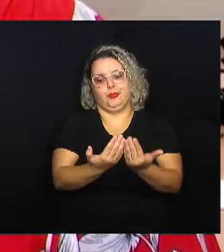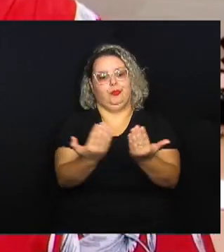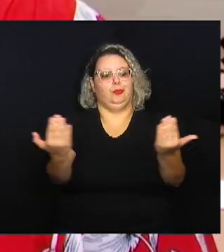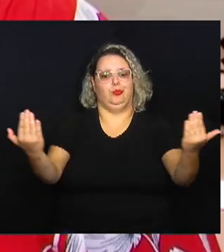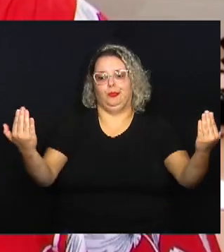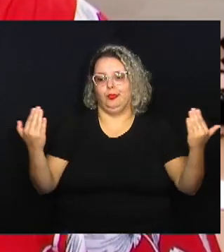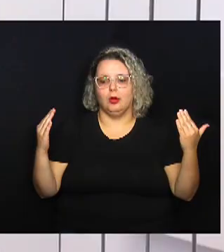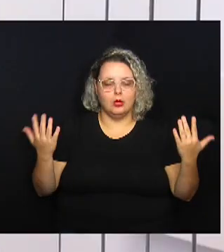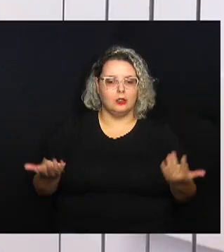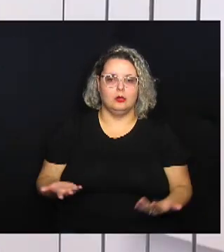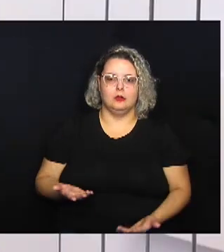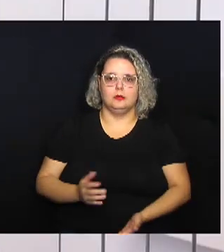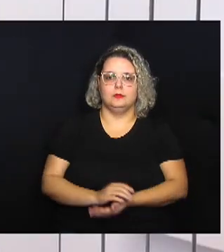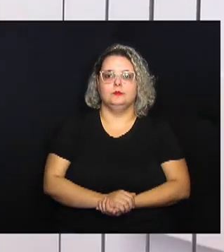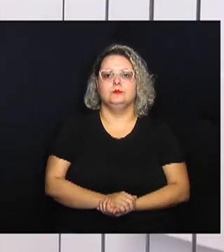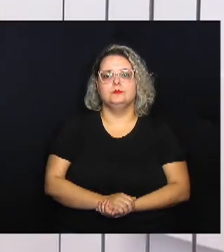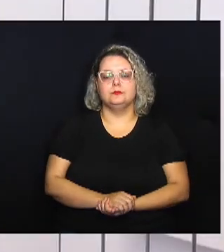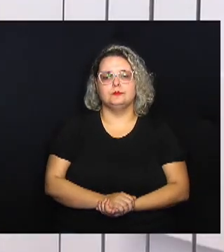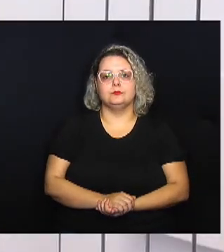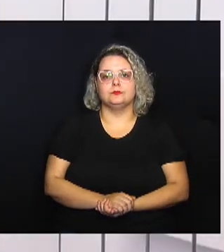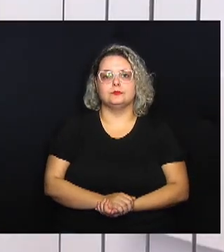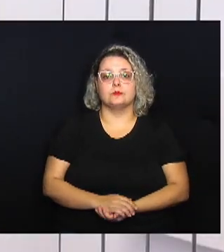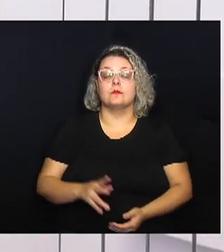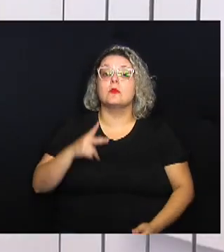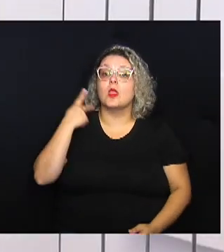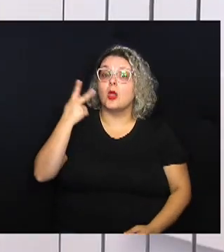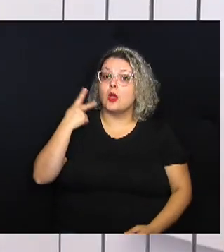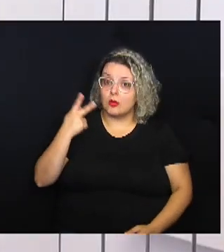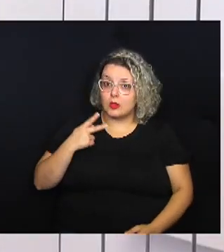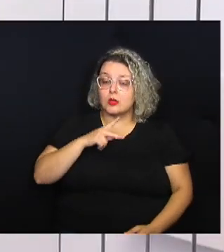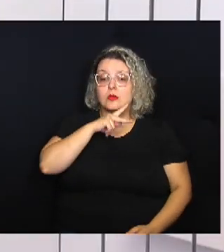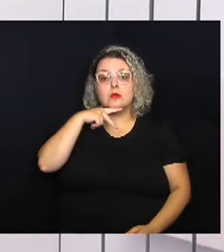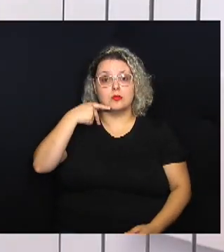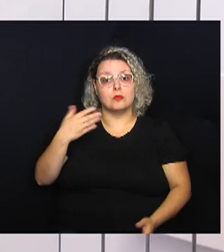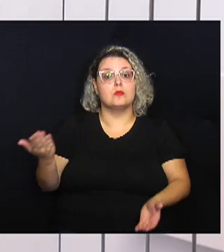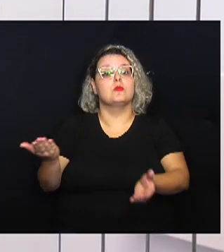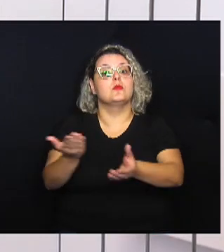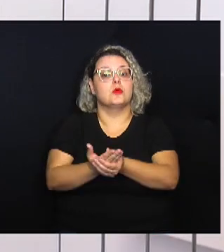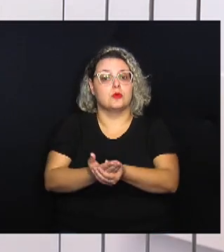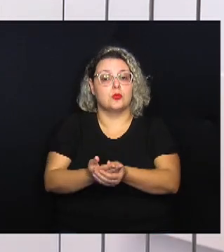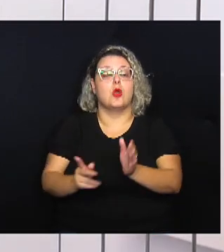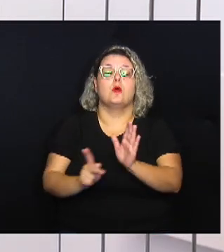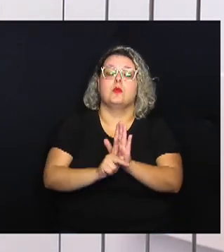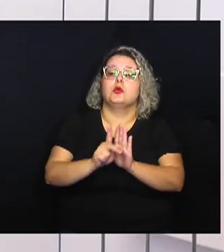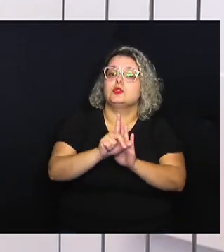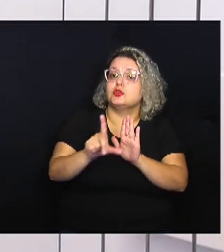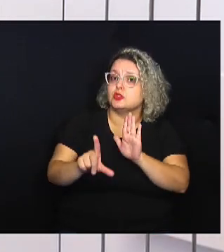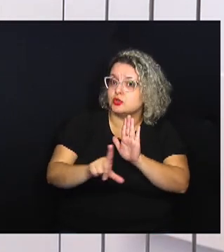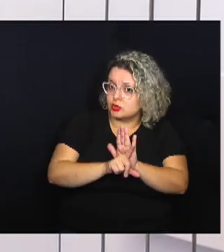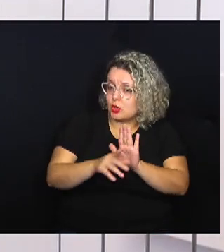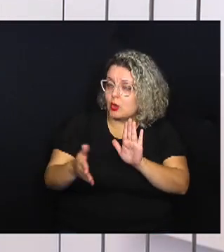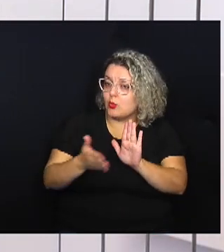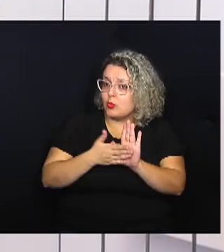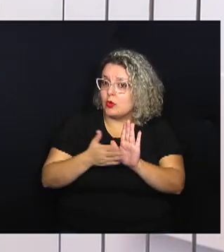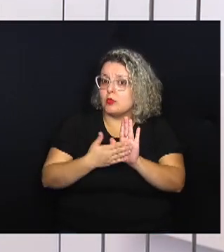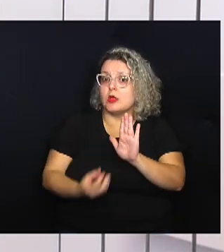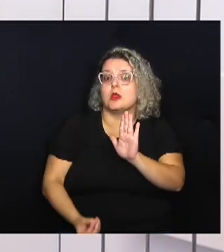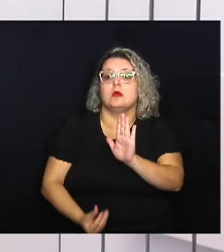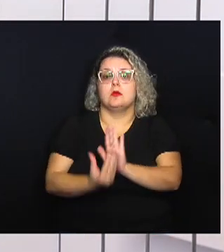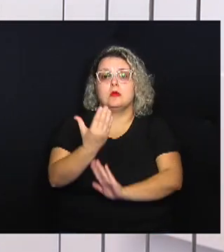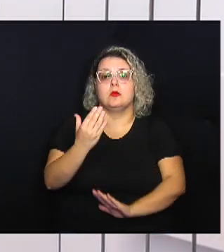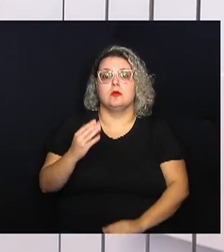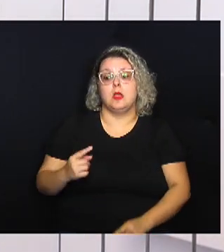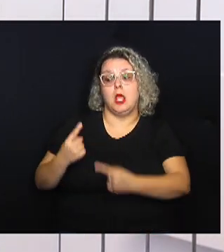eles que eles querem fazer o vereador termina o Monteiro protocolou um projeto de lei propondo a criação do